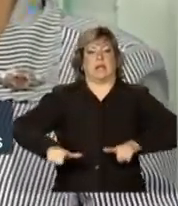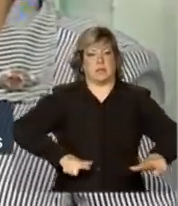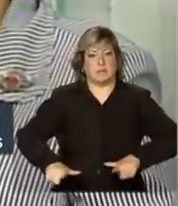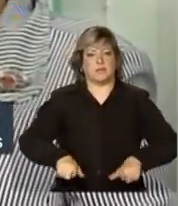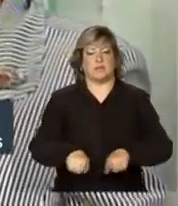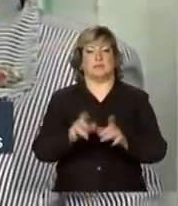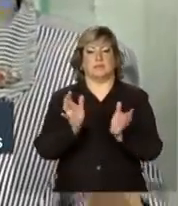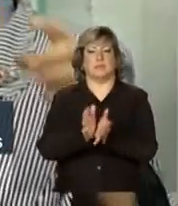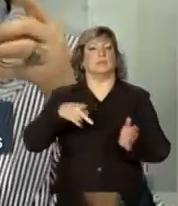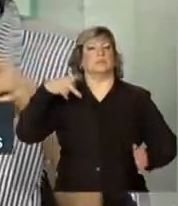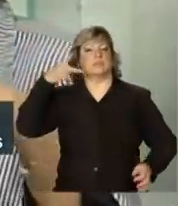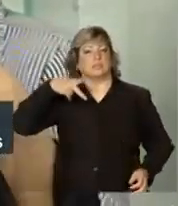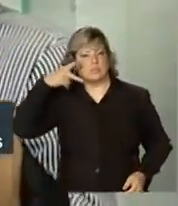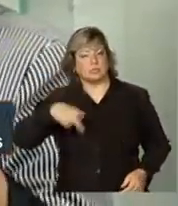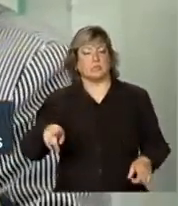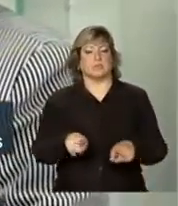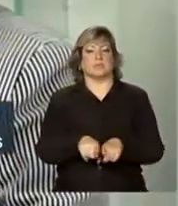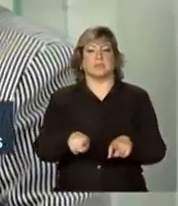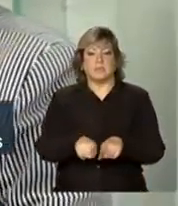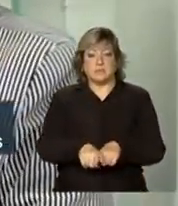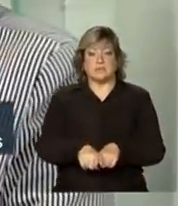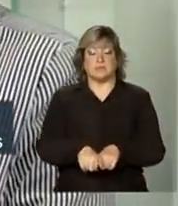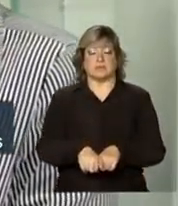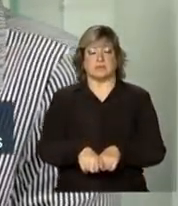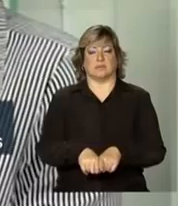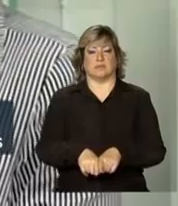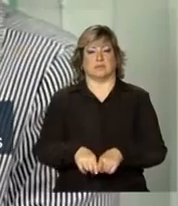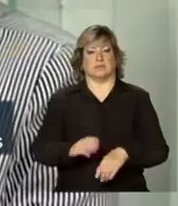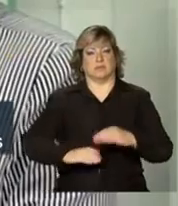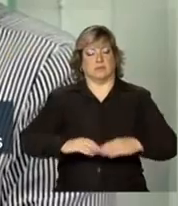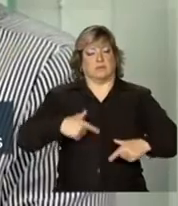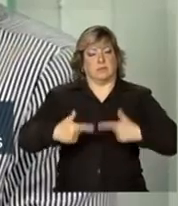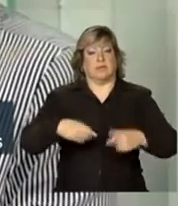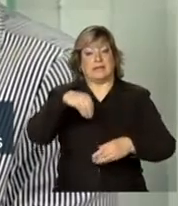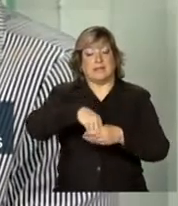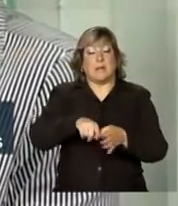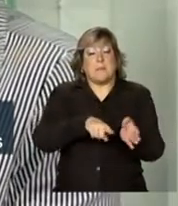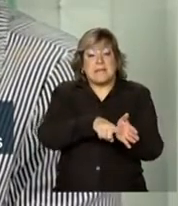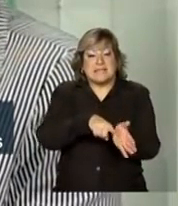mundo político e uma atitude na pesquisa.